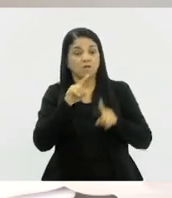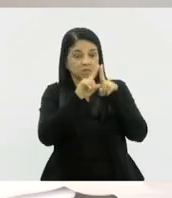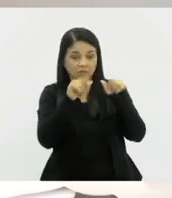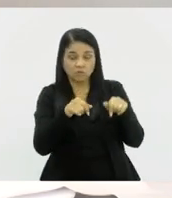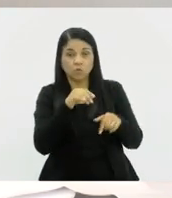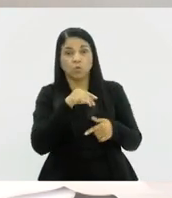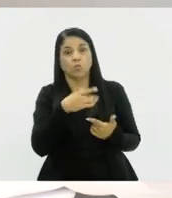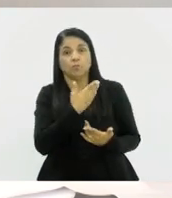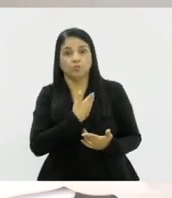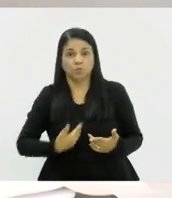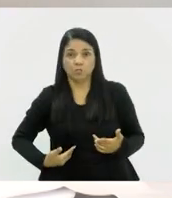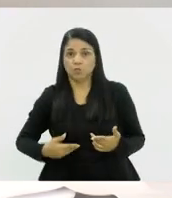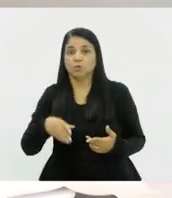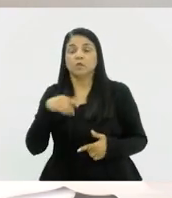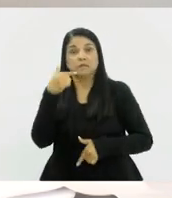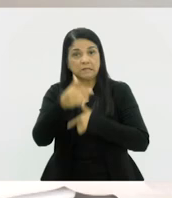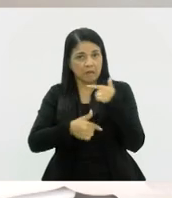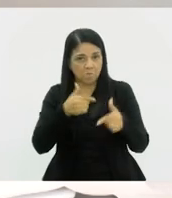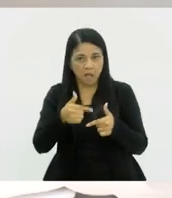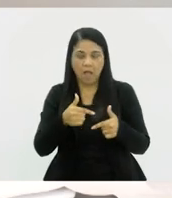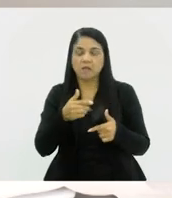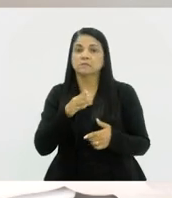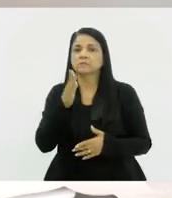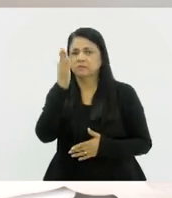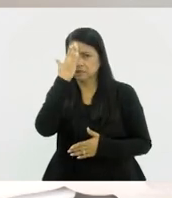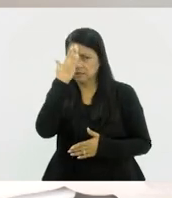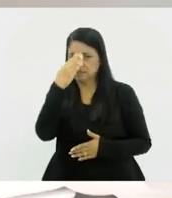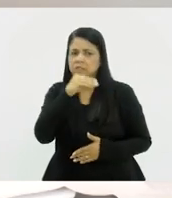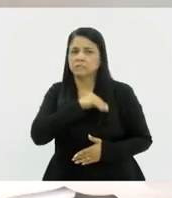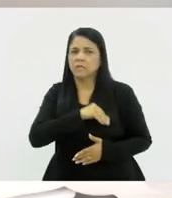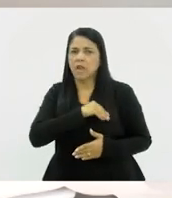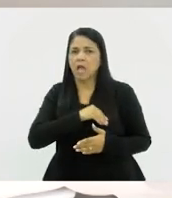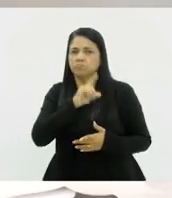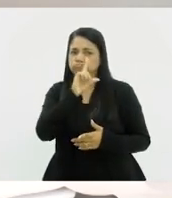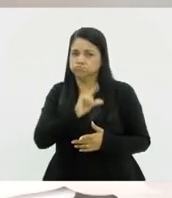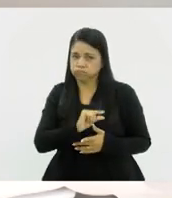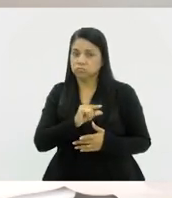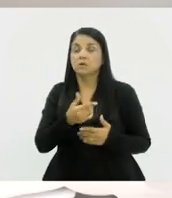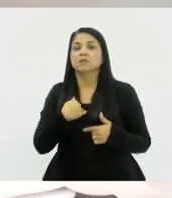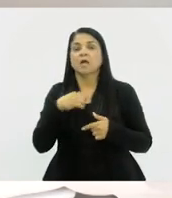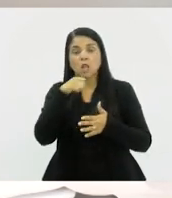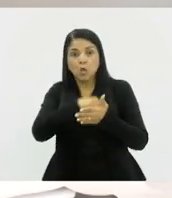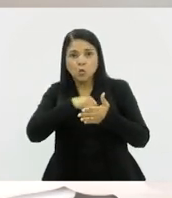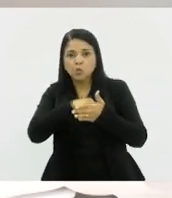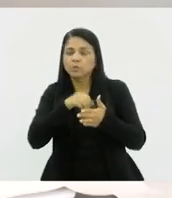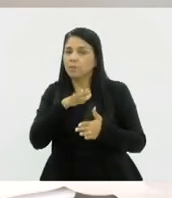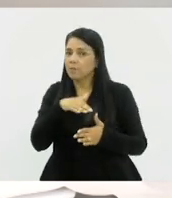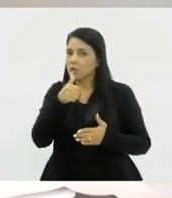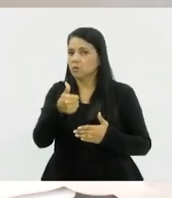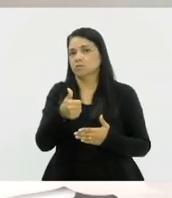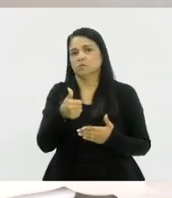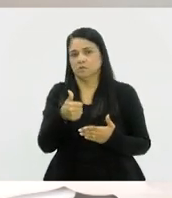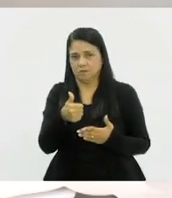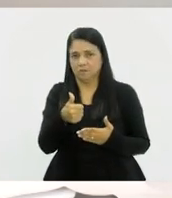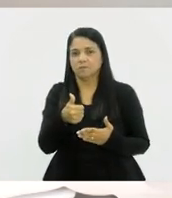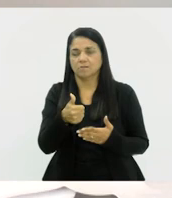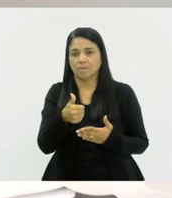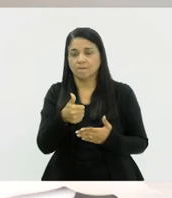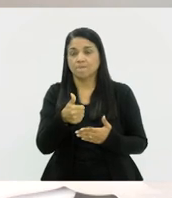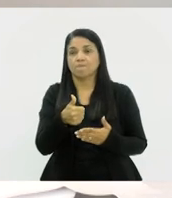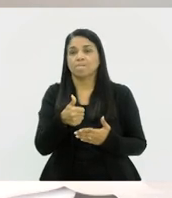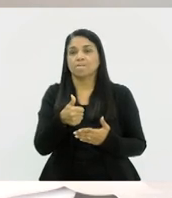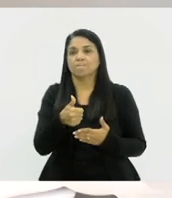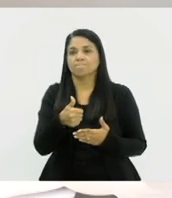deveria ganhar os salários a gente sabe que estão aqui achatados a gente luta sempre pela melhoria né